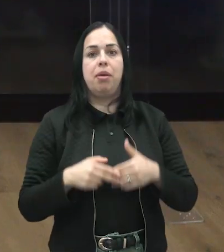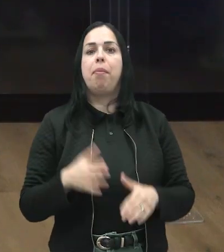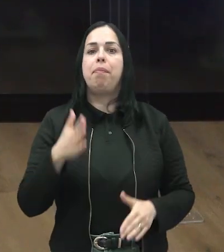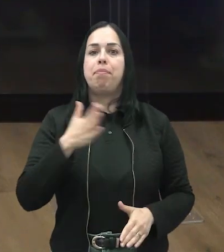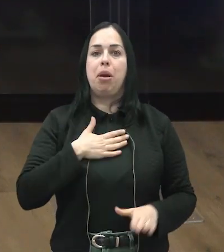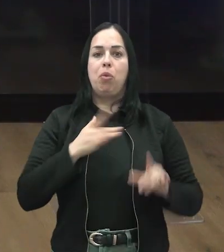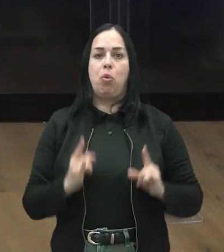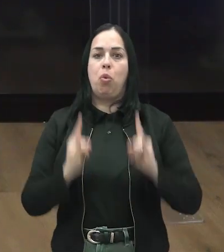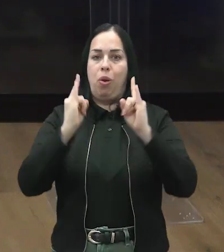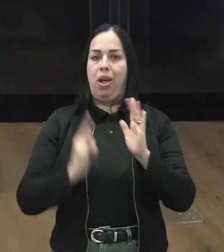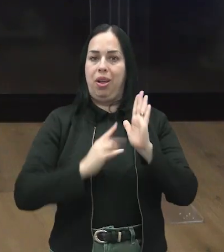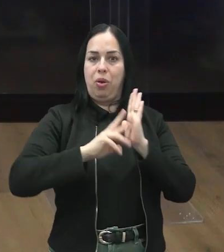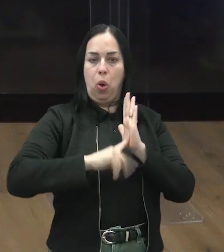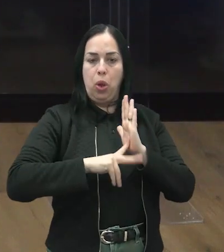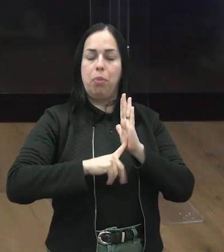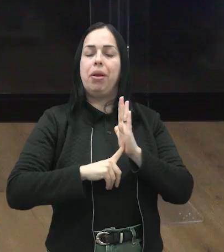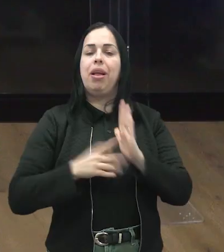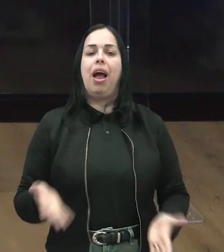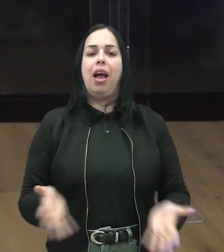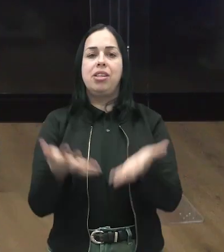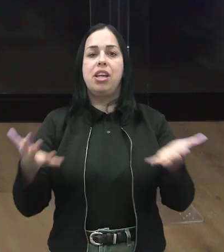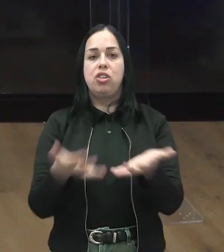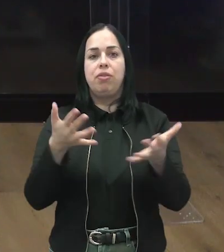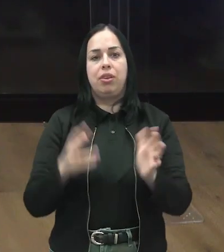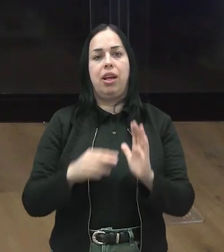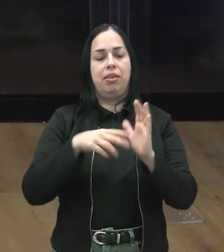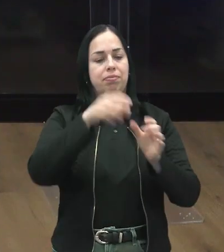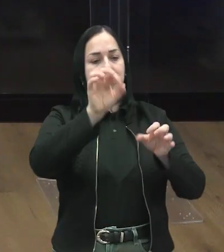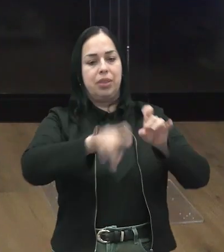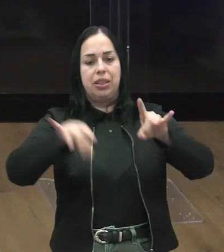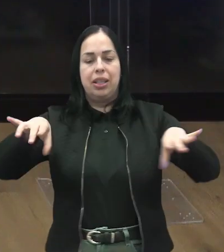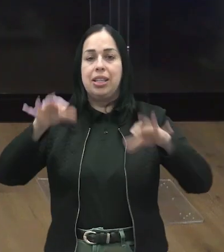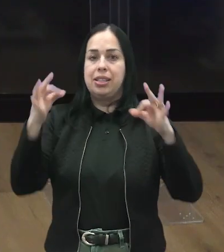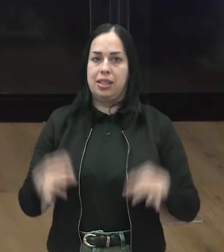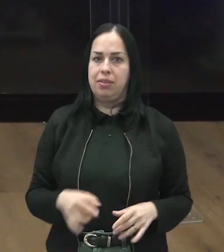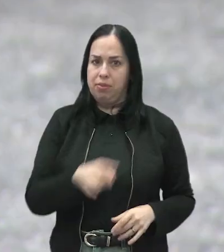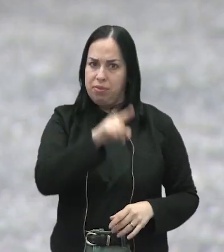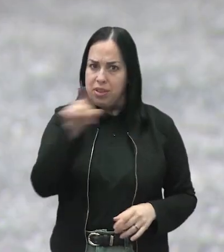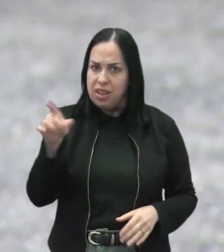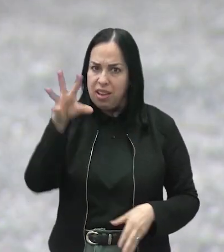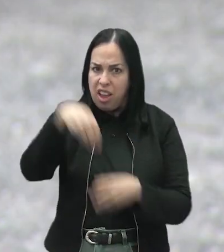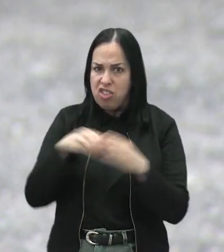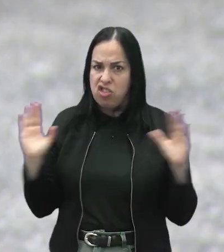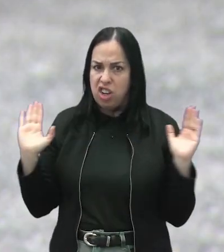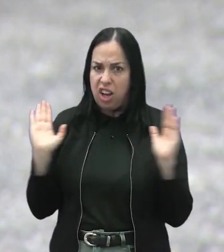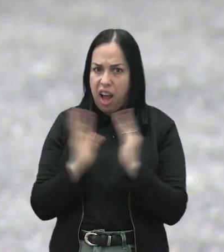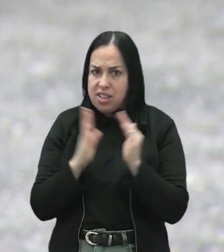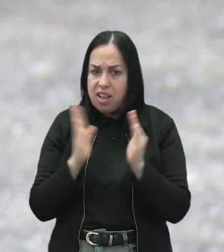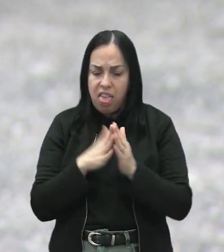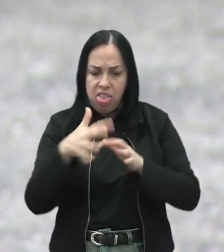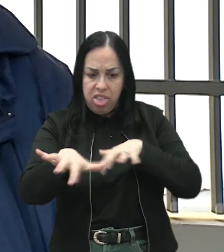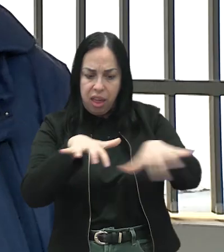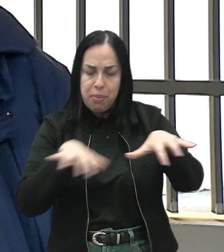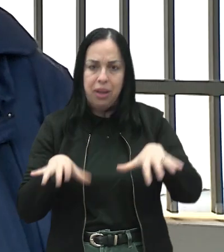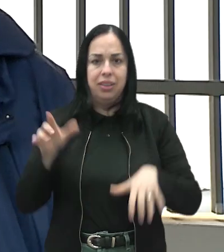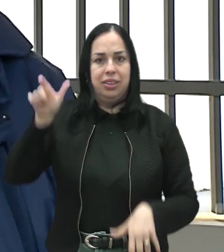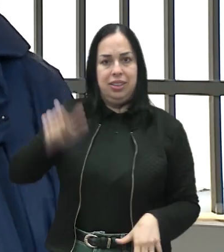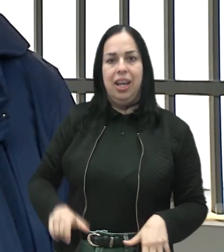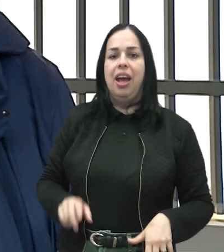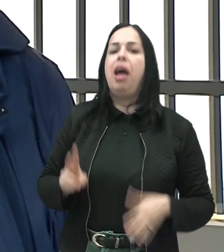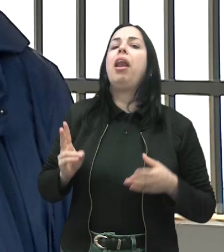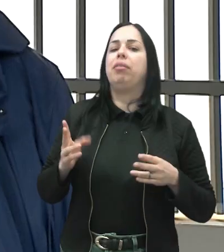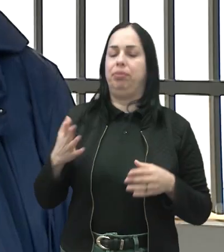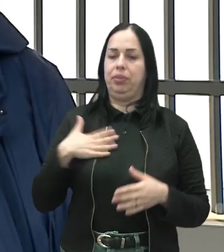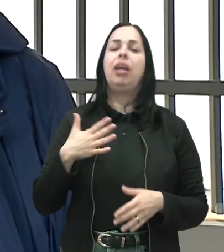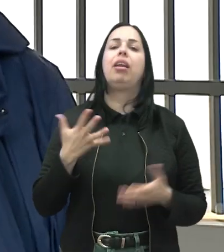Meu Condomínio Recicla busca incentivar o descarte correto. Você separa o lixo na sua casa? A dona